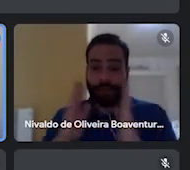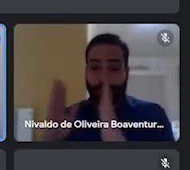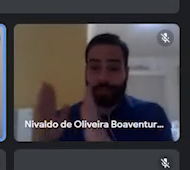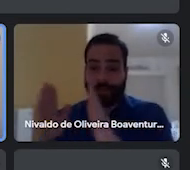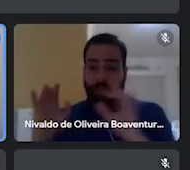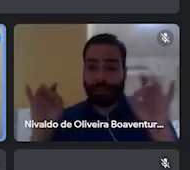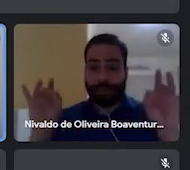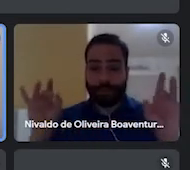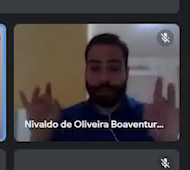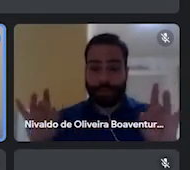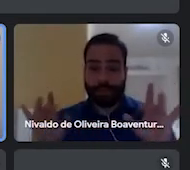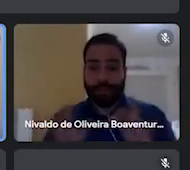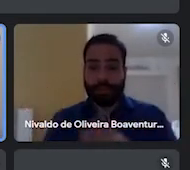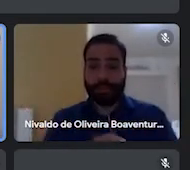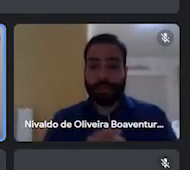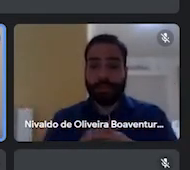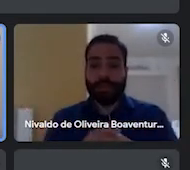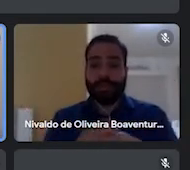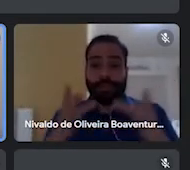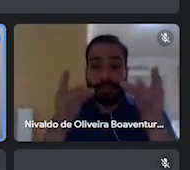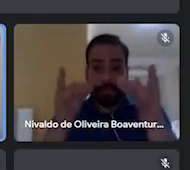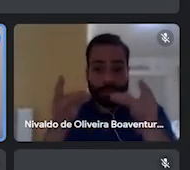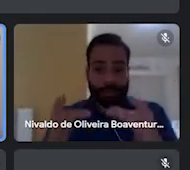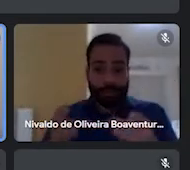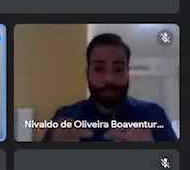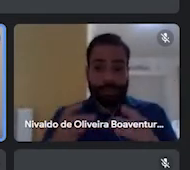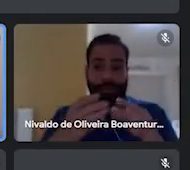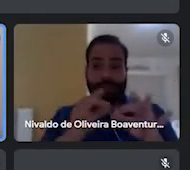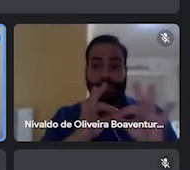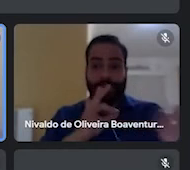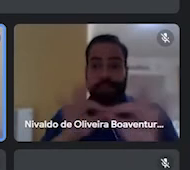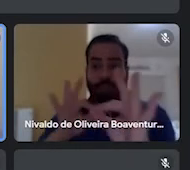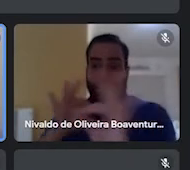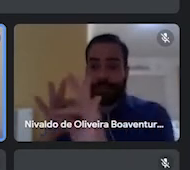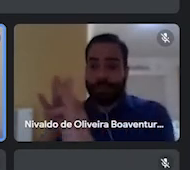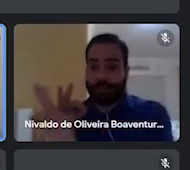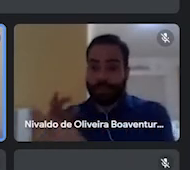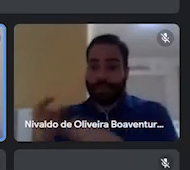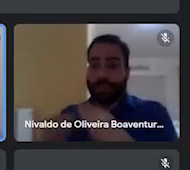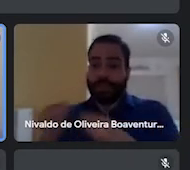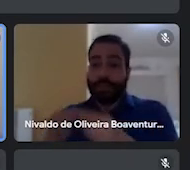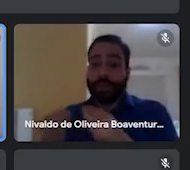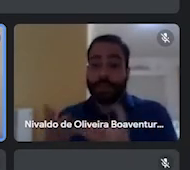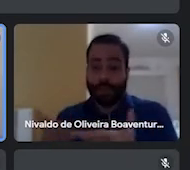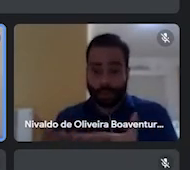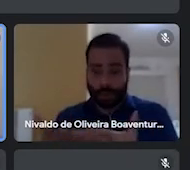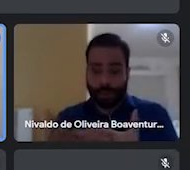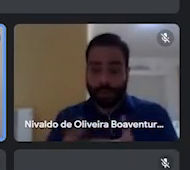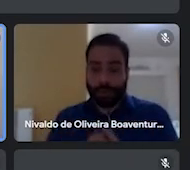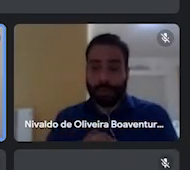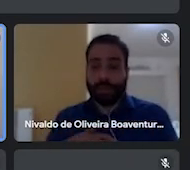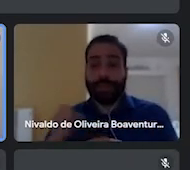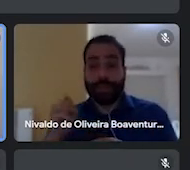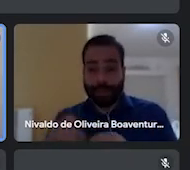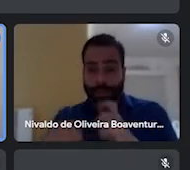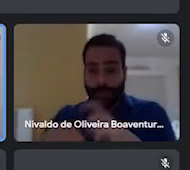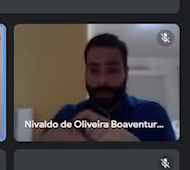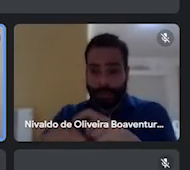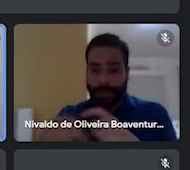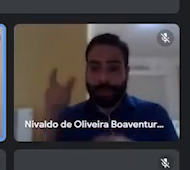respeitando as distâncias previstas. Daqui a pouco a gente fala um pouquinho, se der tempo, gente,